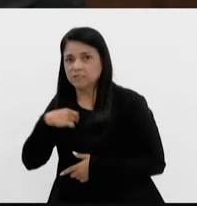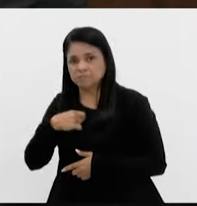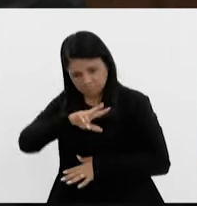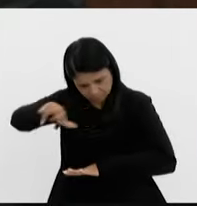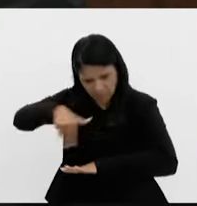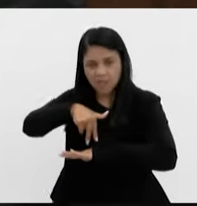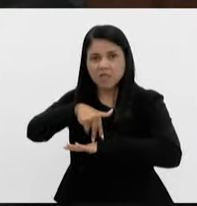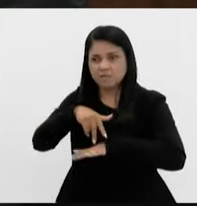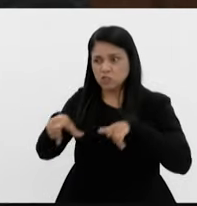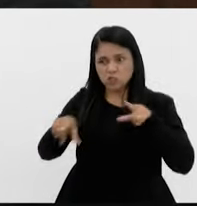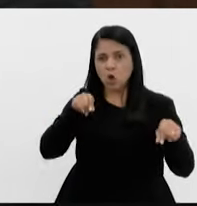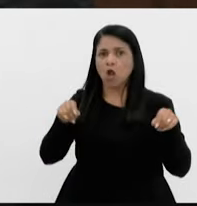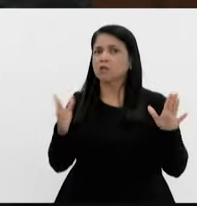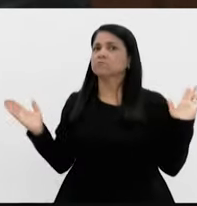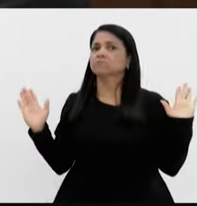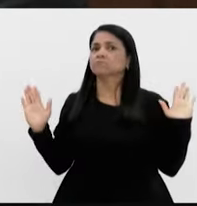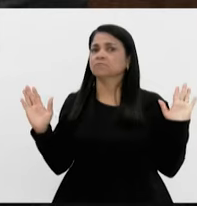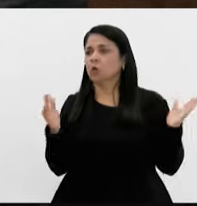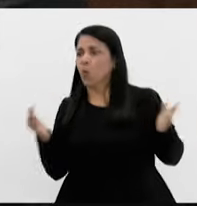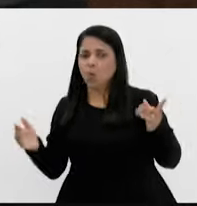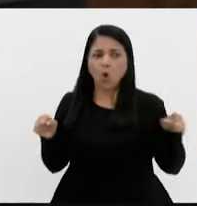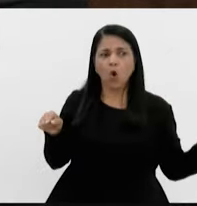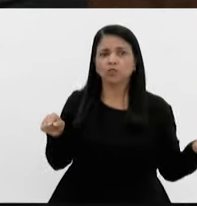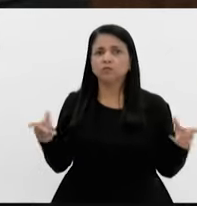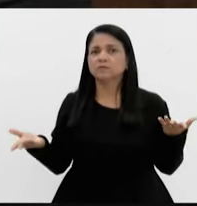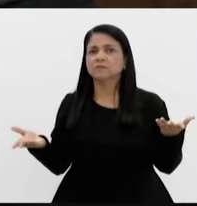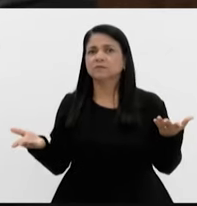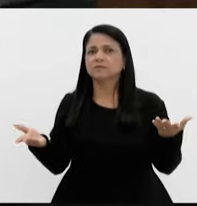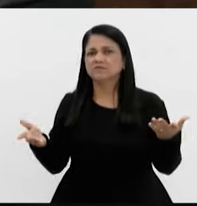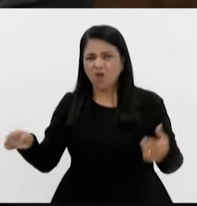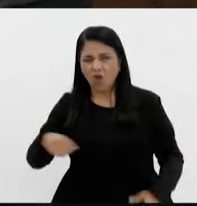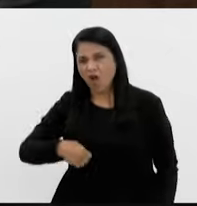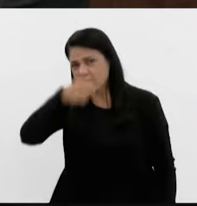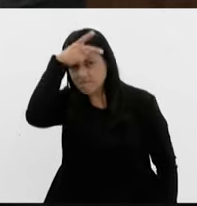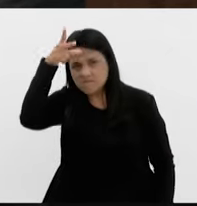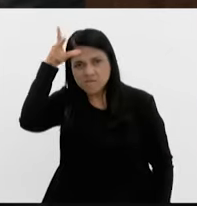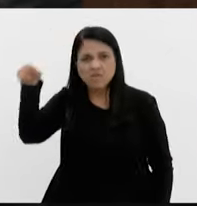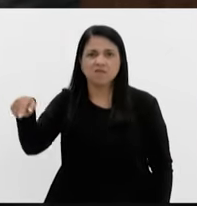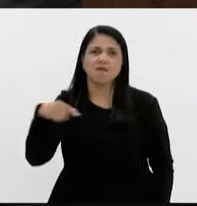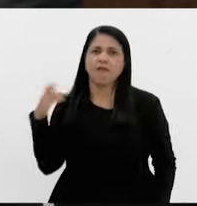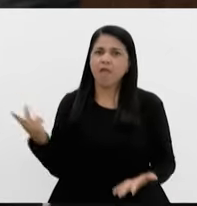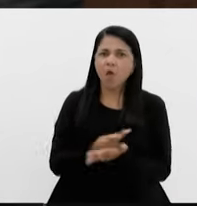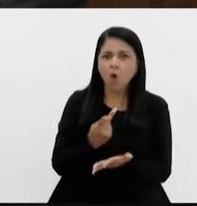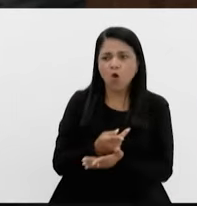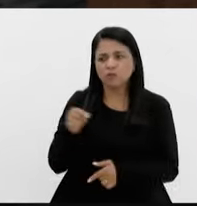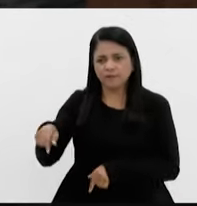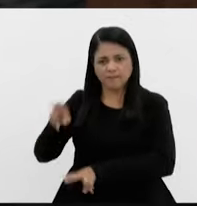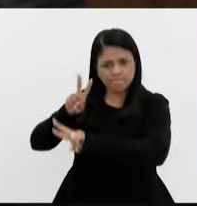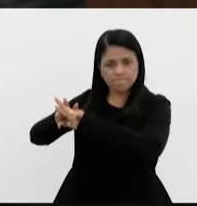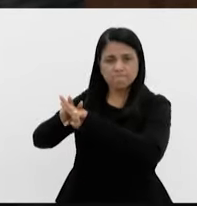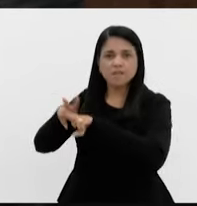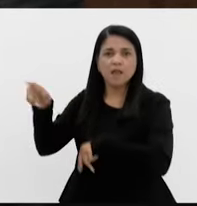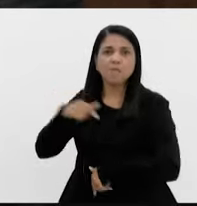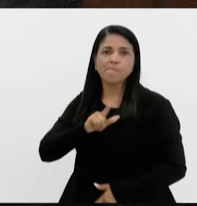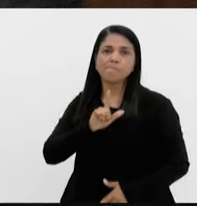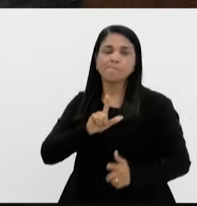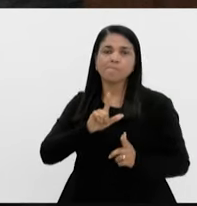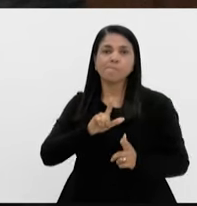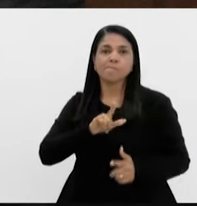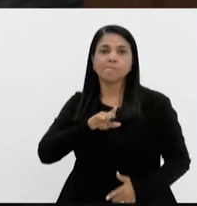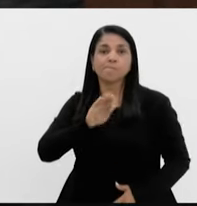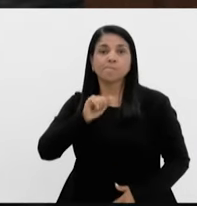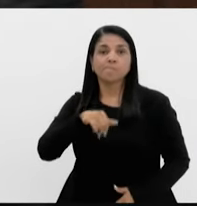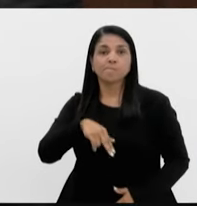posiciona Olha Rodrigo Neves errou é um vagabundo não deveria ter saído de onde saiu lá em Bangu que é o lugar dele